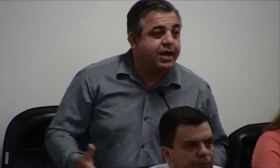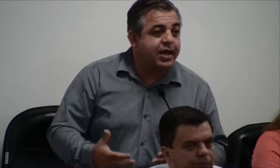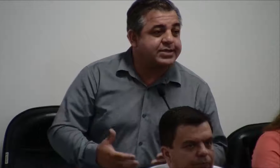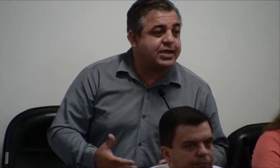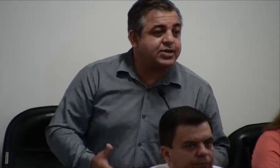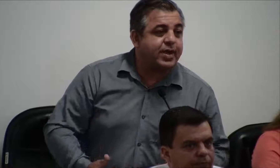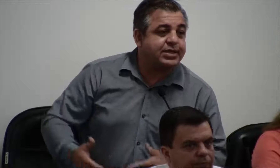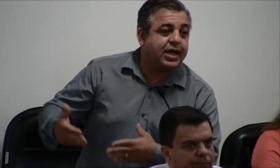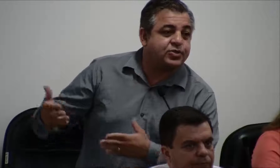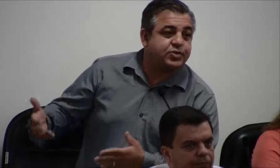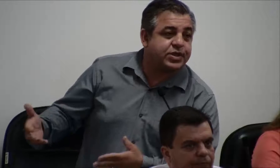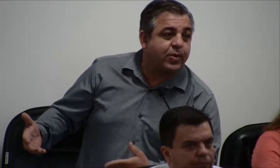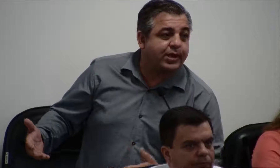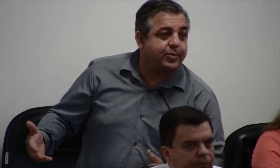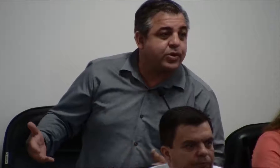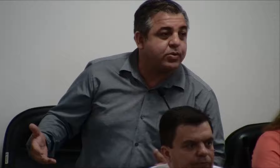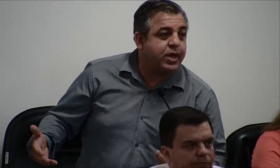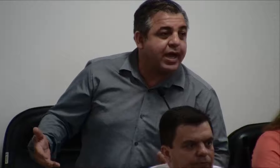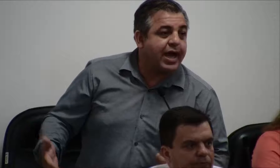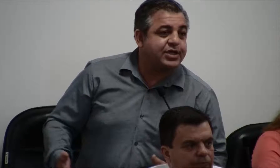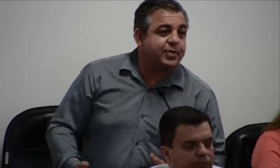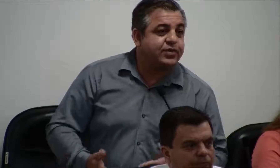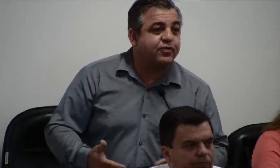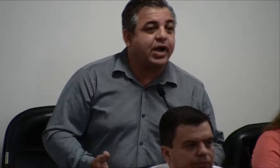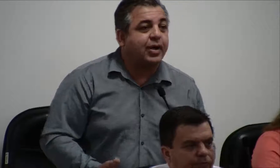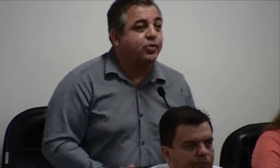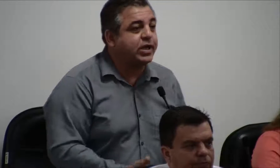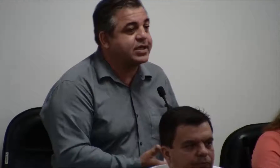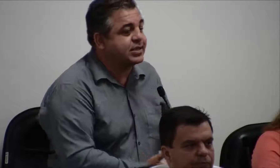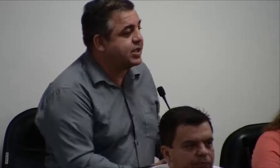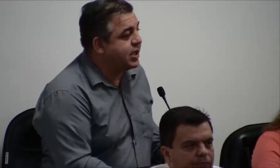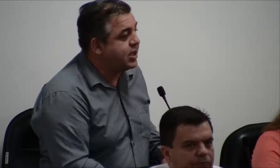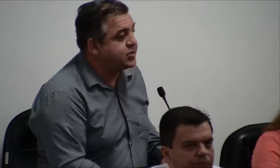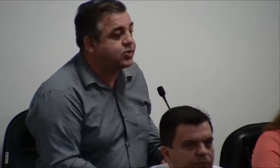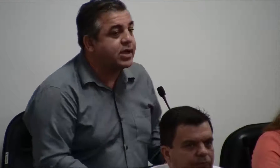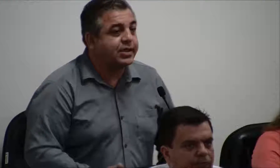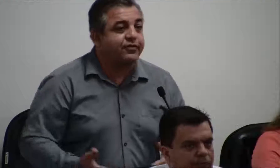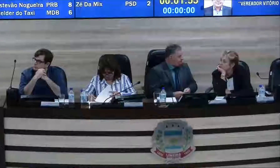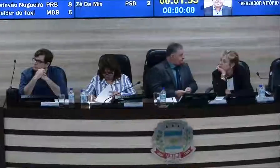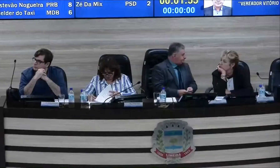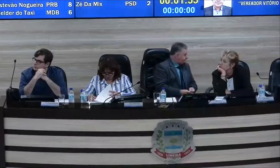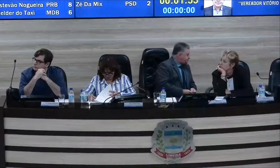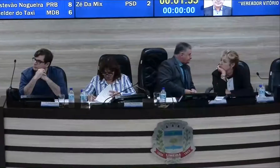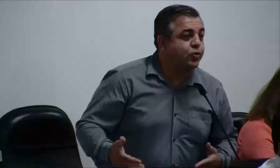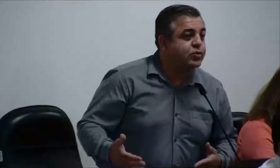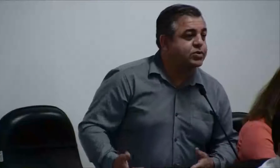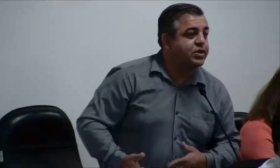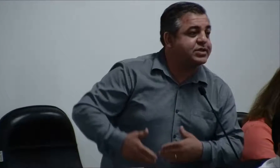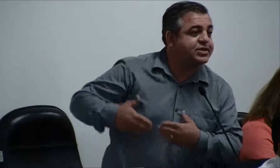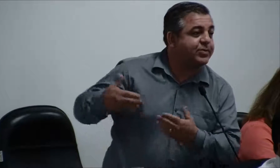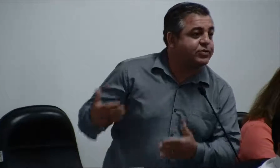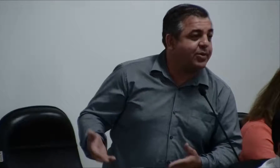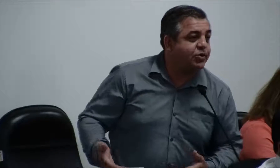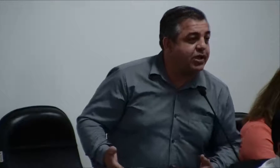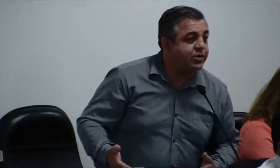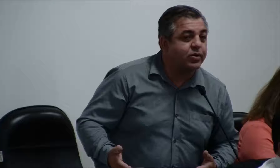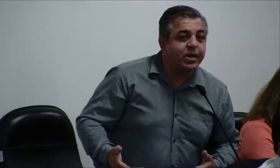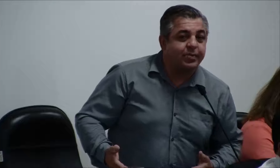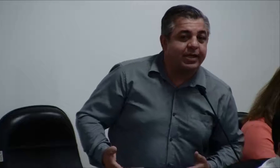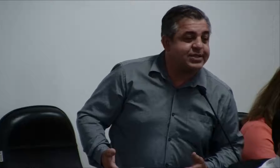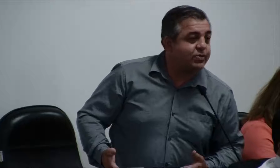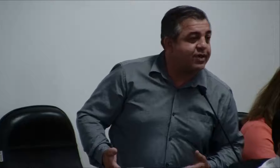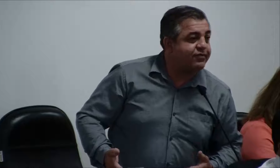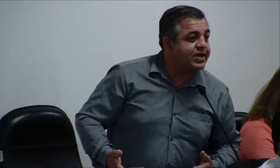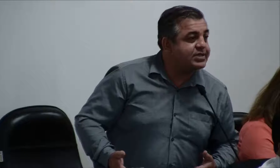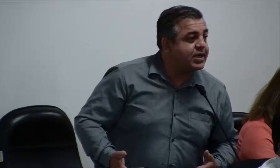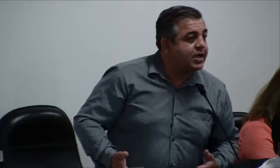divulgar. Recentemente gastou R$50 mil para divulgar a mudança de endereço da farmácia de alto custo, nós estamos já mudando